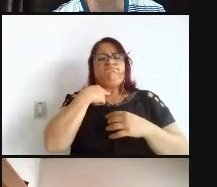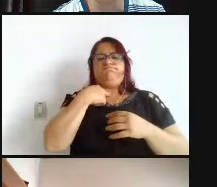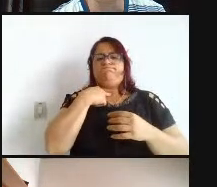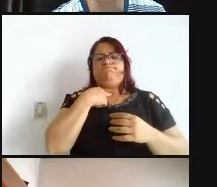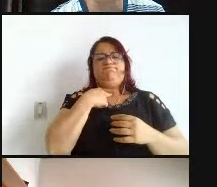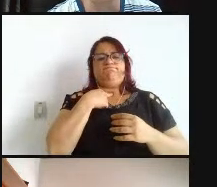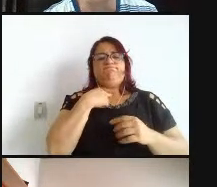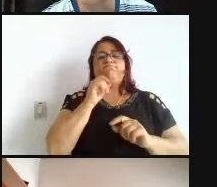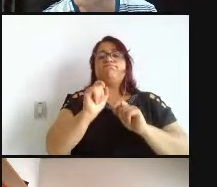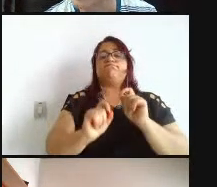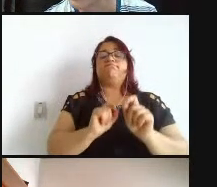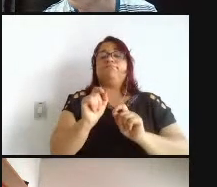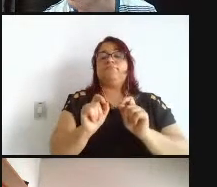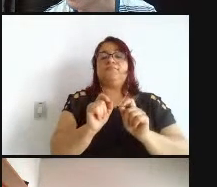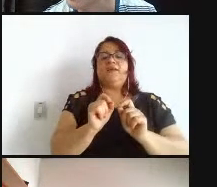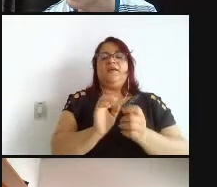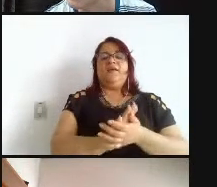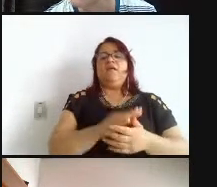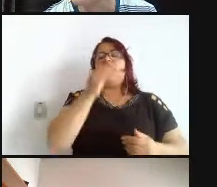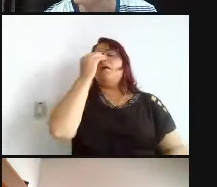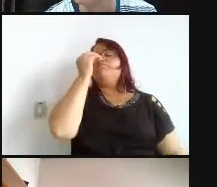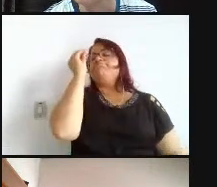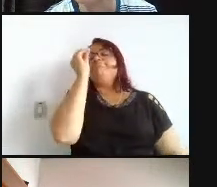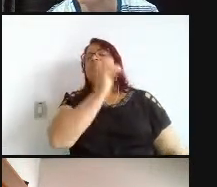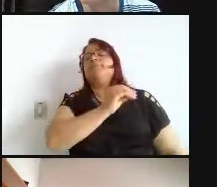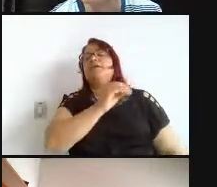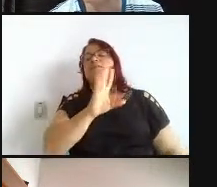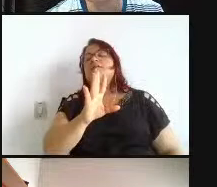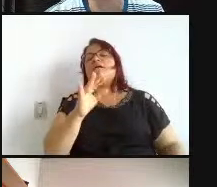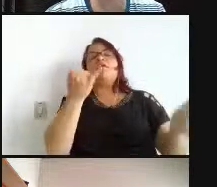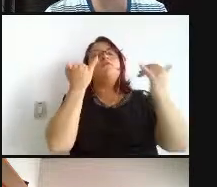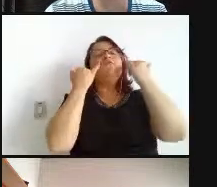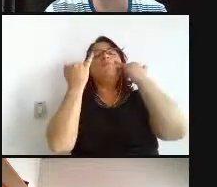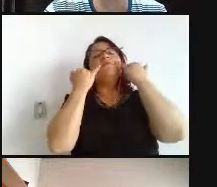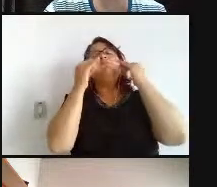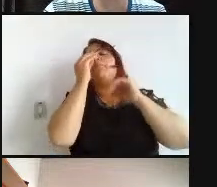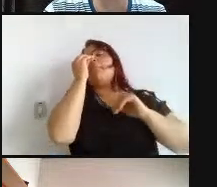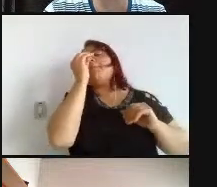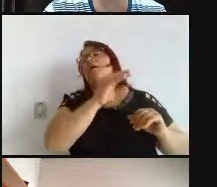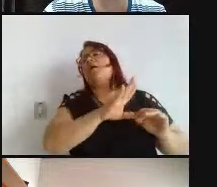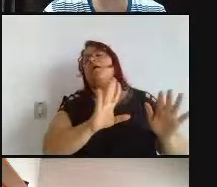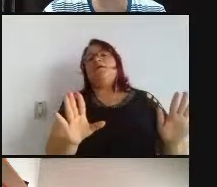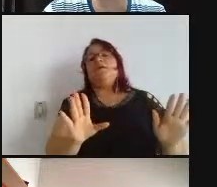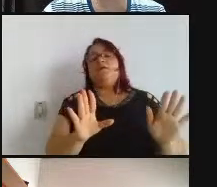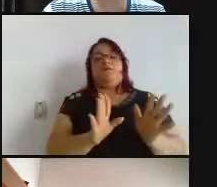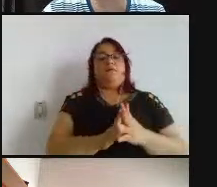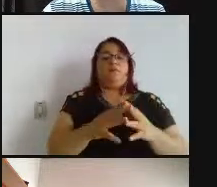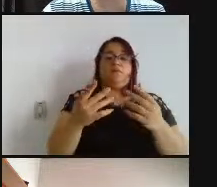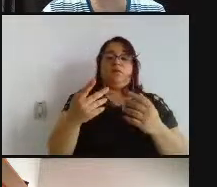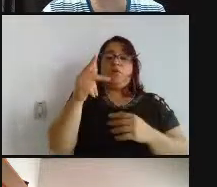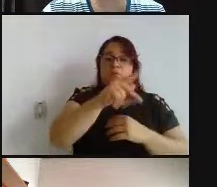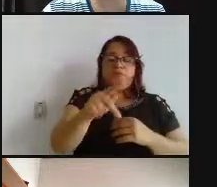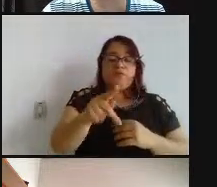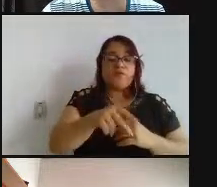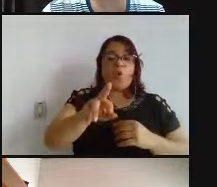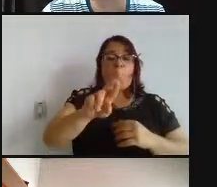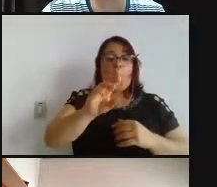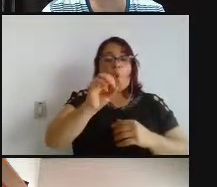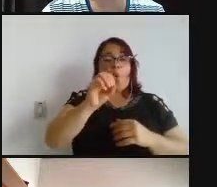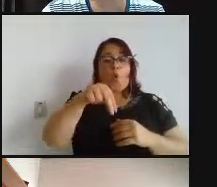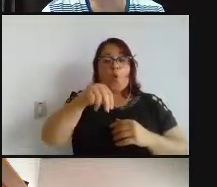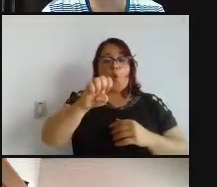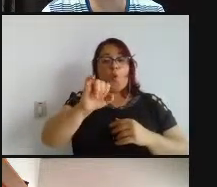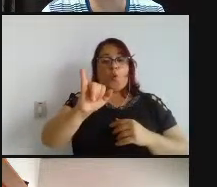mais ignorar essa informação que o professor Roney trouxe na abertura